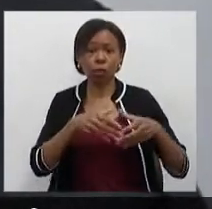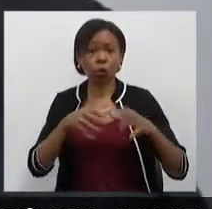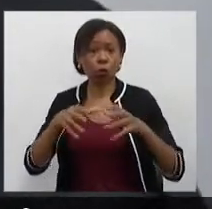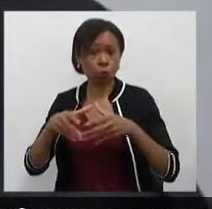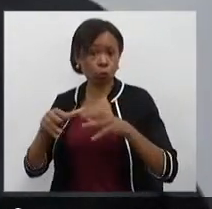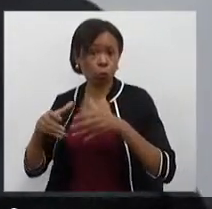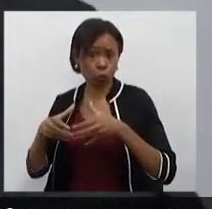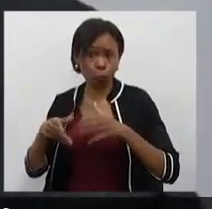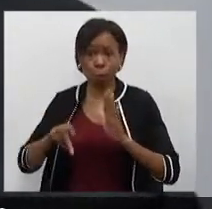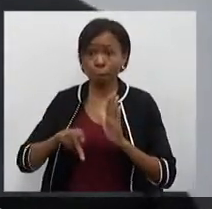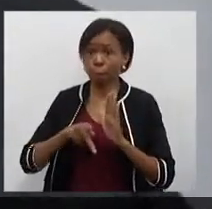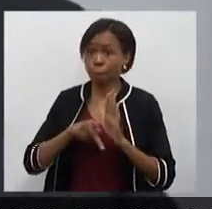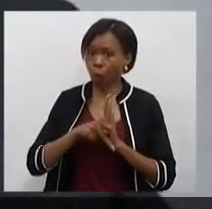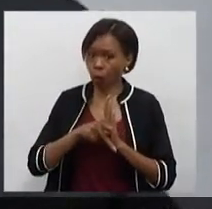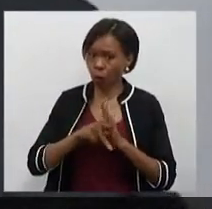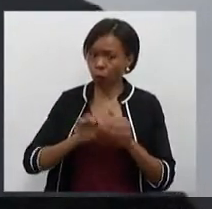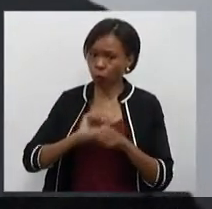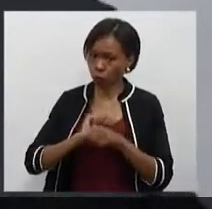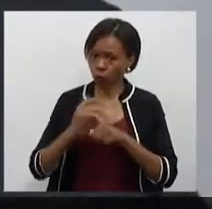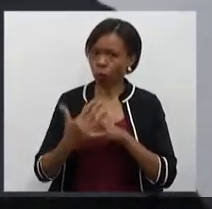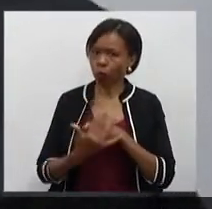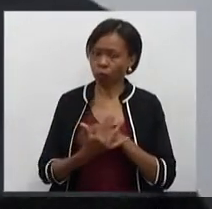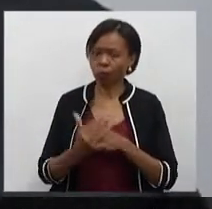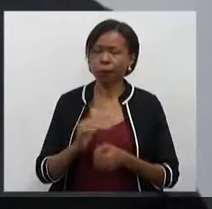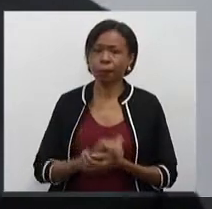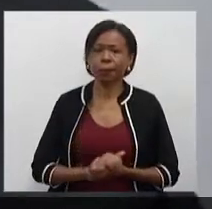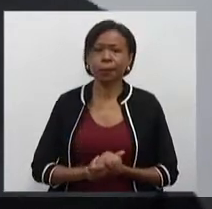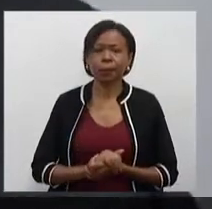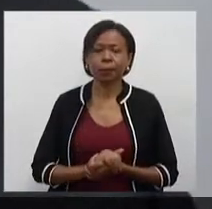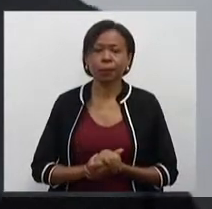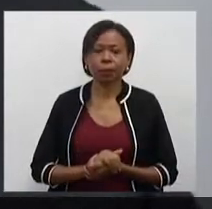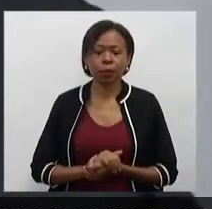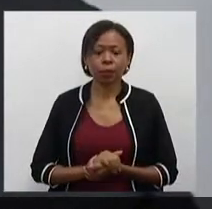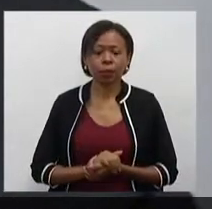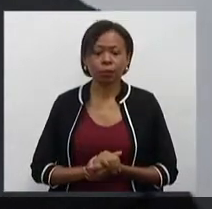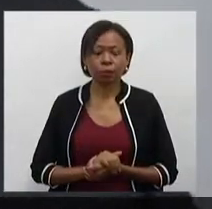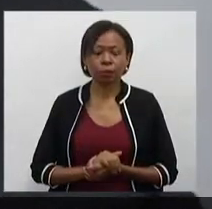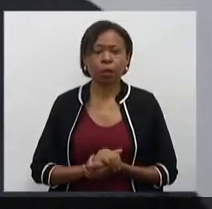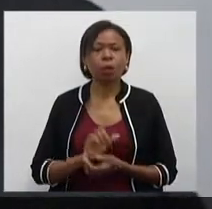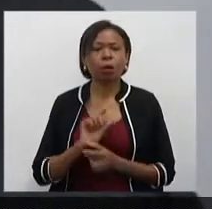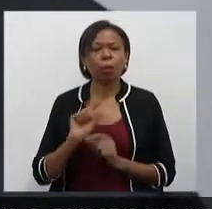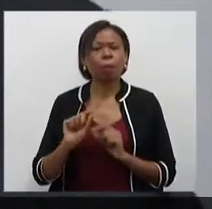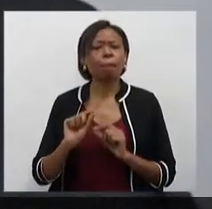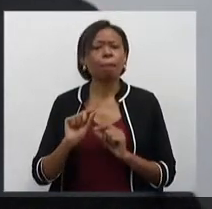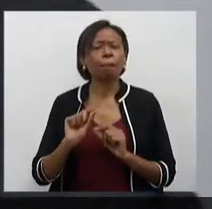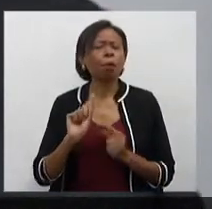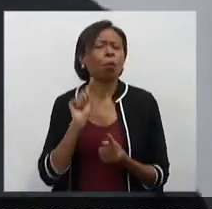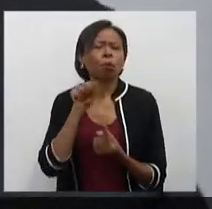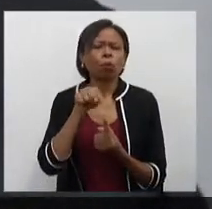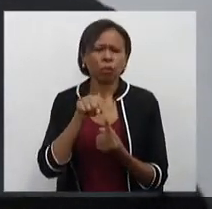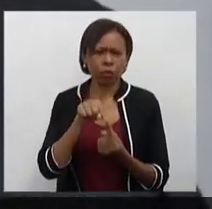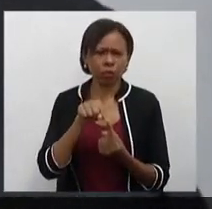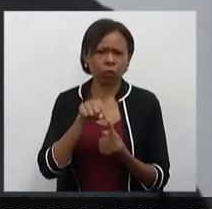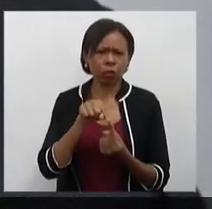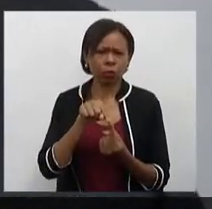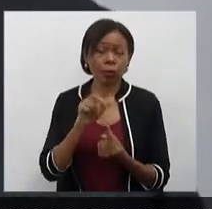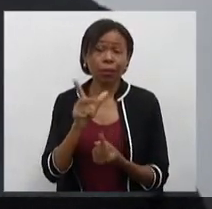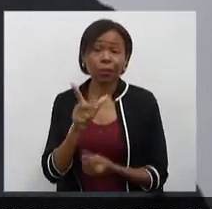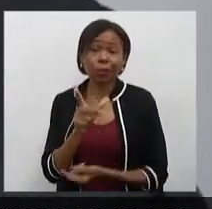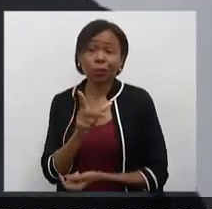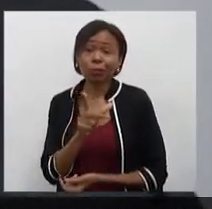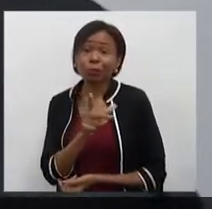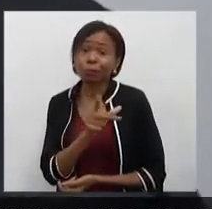COVID, para incluir no inciso 20, a vacinação das pessoas